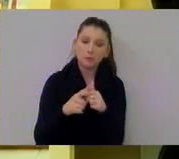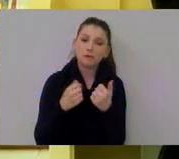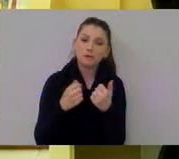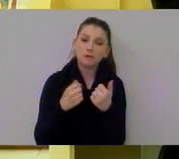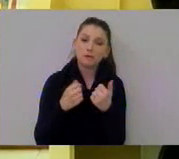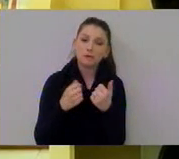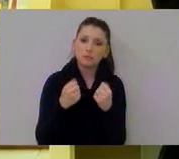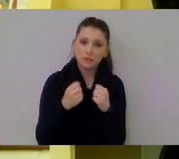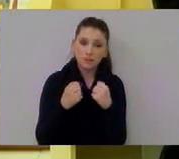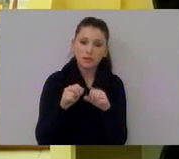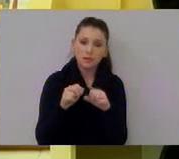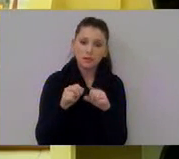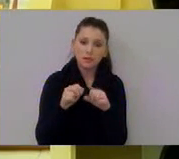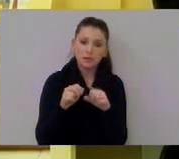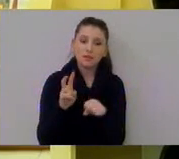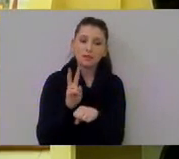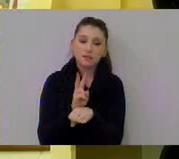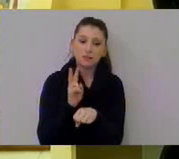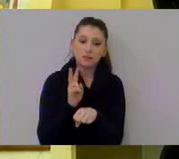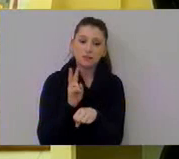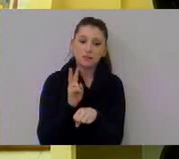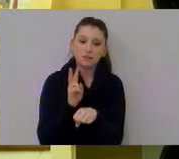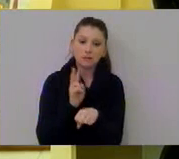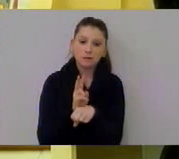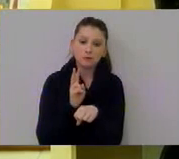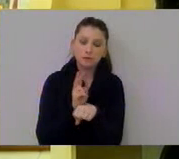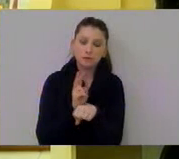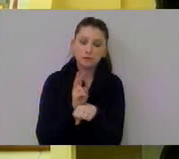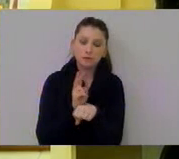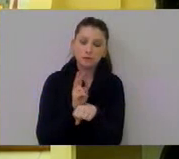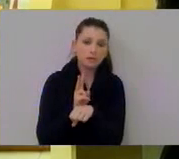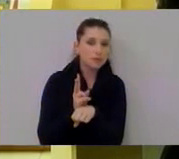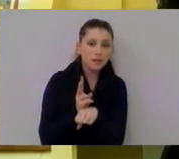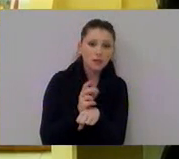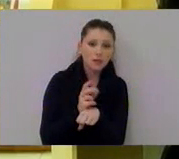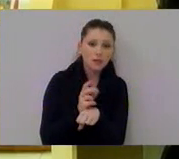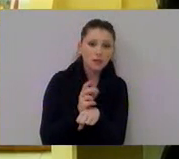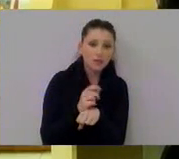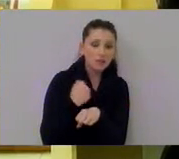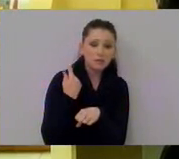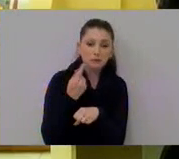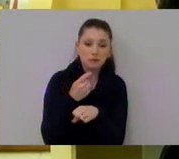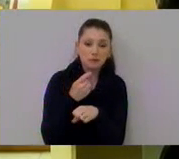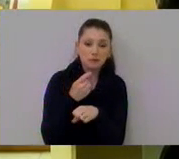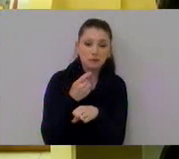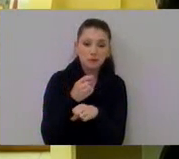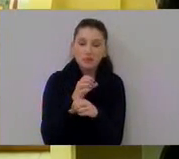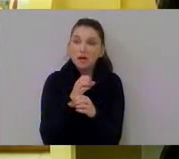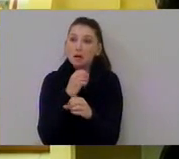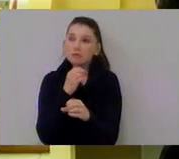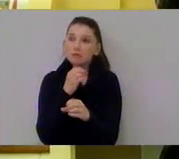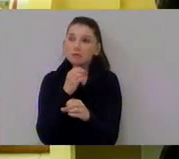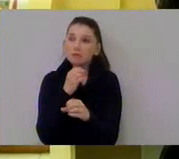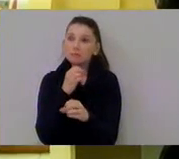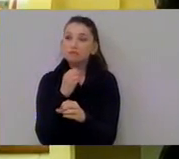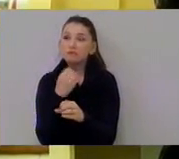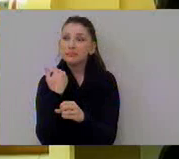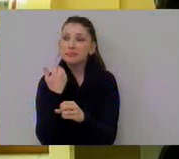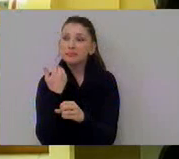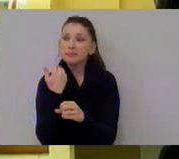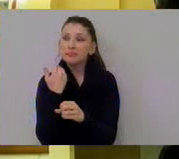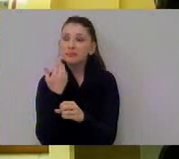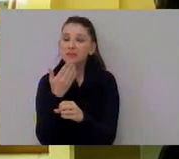vocês colocaram, não dá pra gente subir na tribuna e dizer, olha, gente, eu